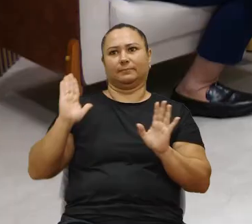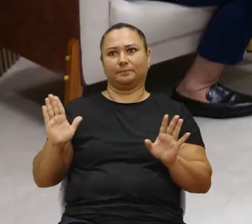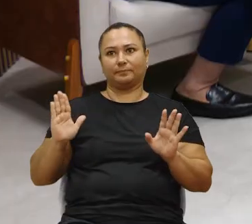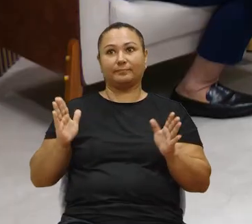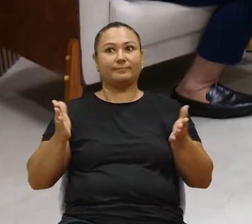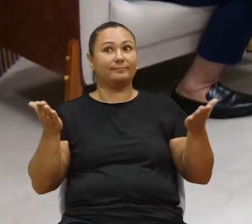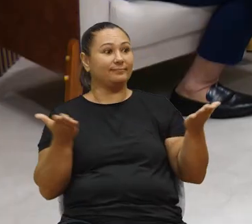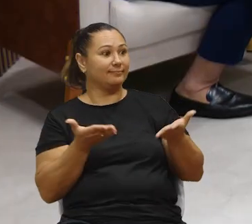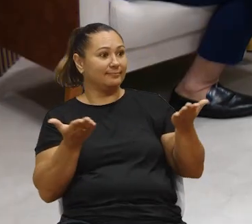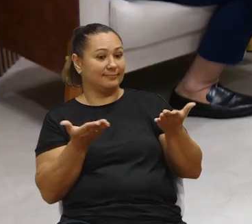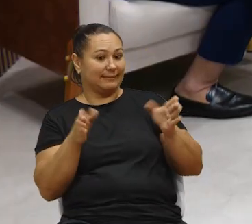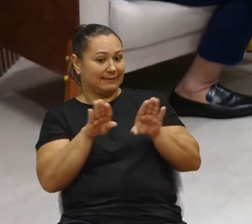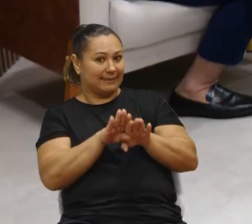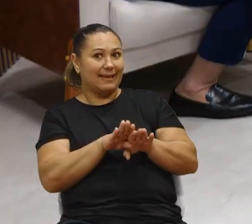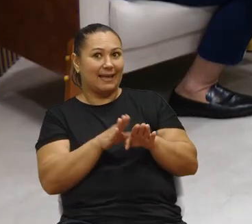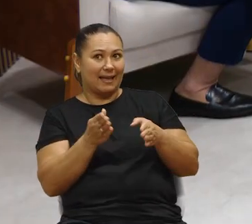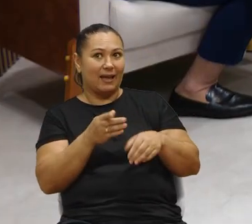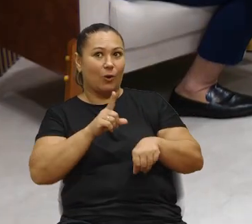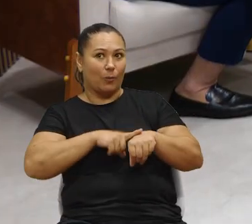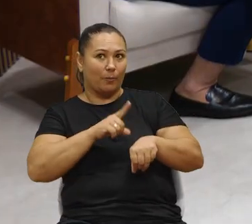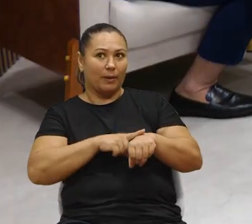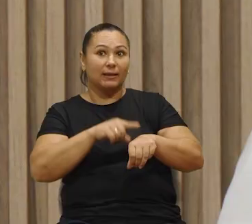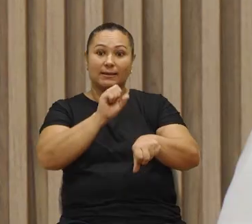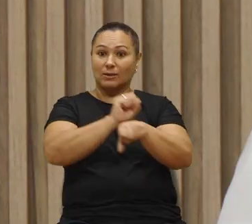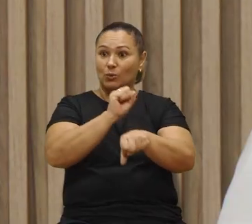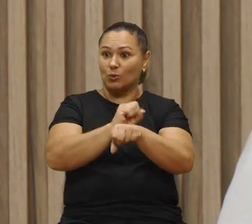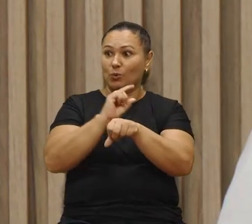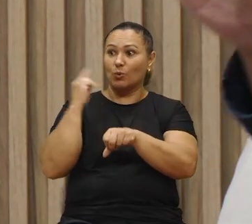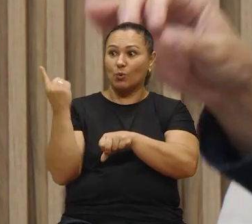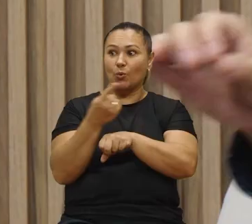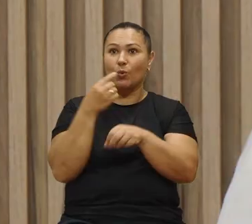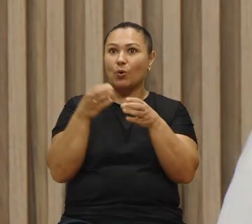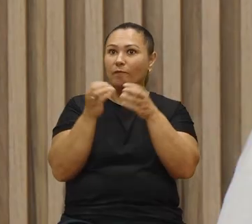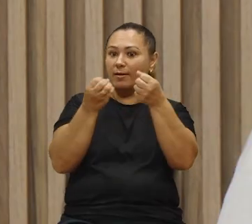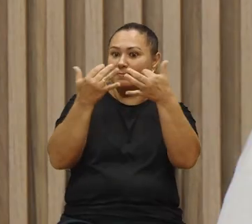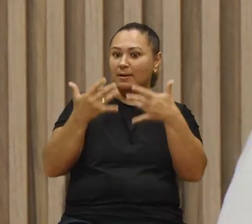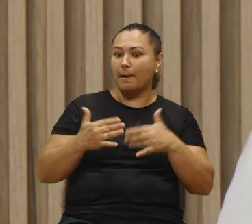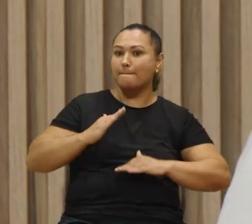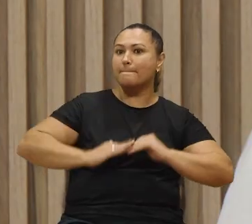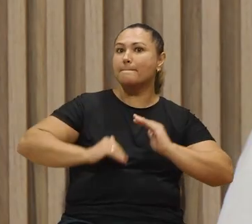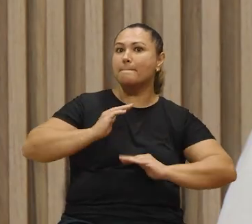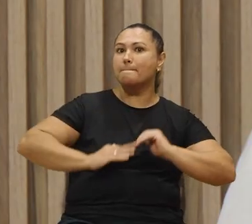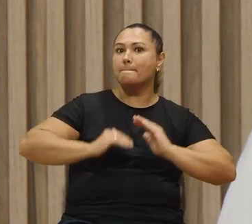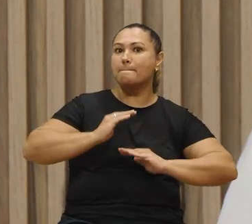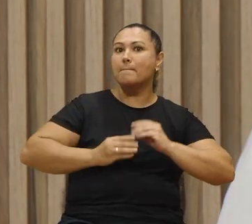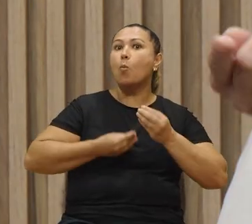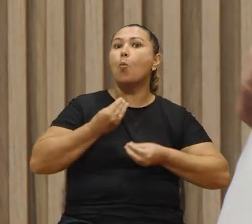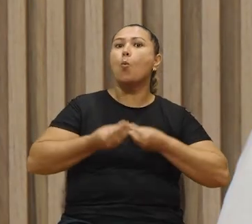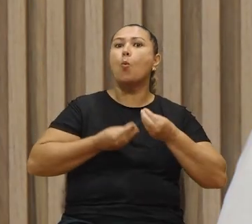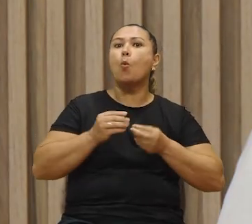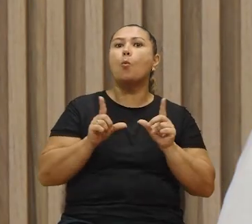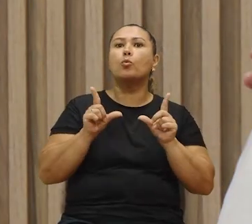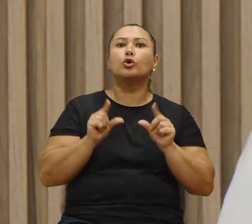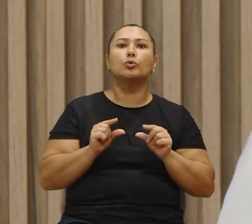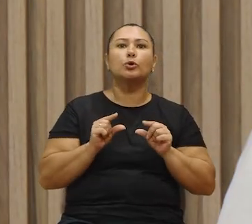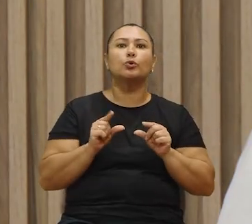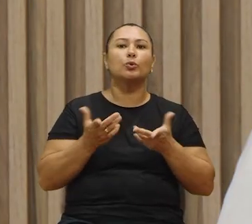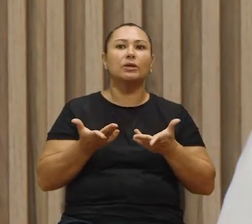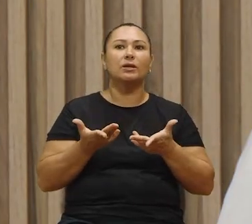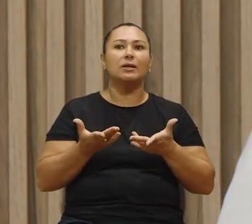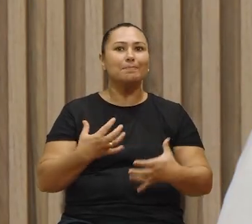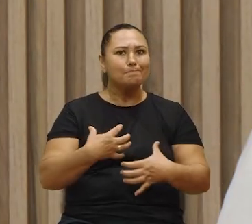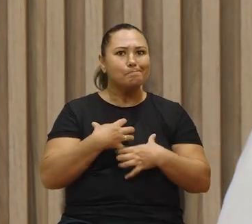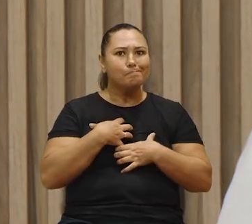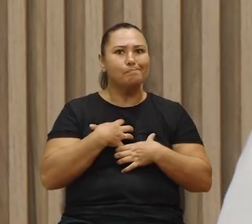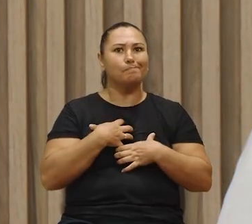agora, então, a gente vai encerrando esse bloco, porque daqui um pouquinho esse time aqui vai nos explicar na prática como é que a gente pode, então, reduzir